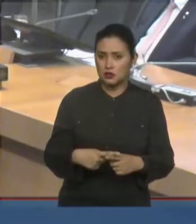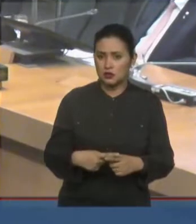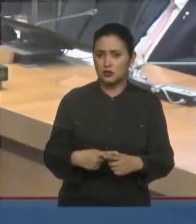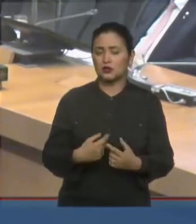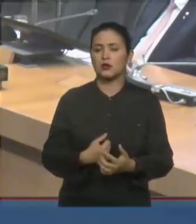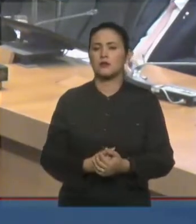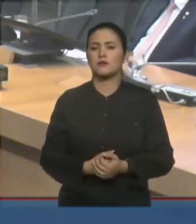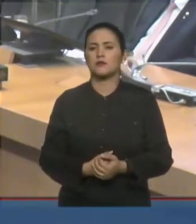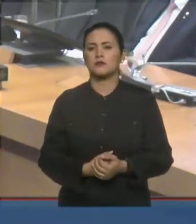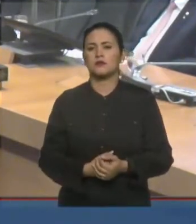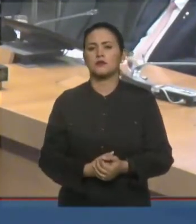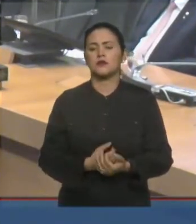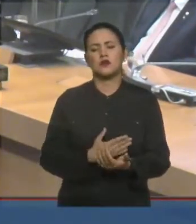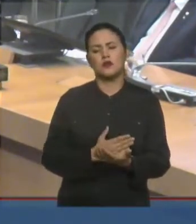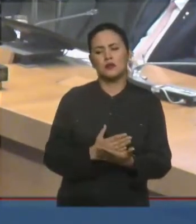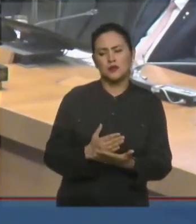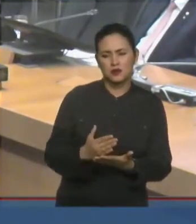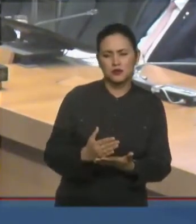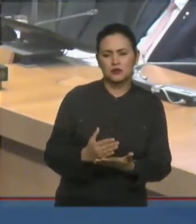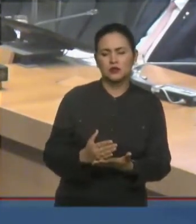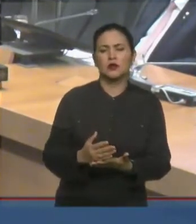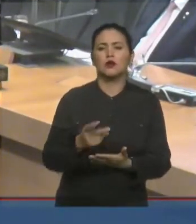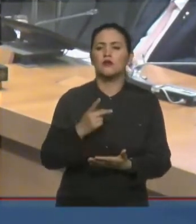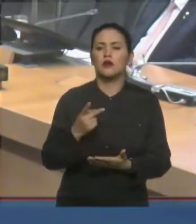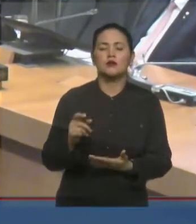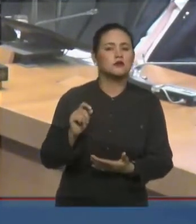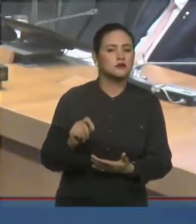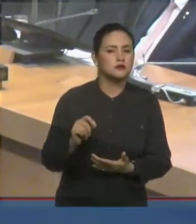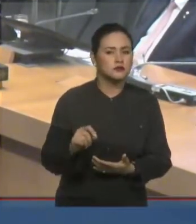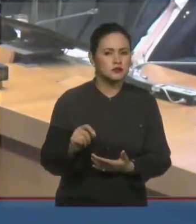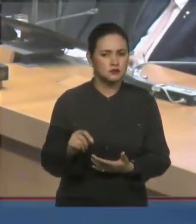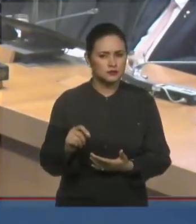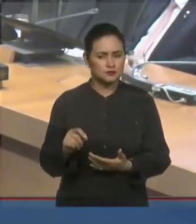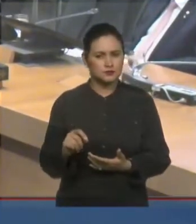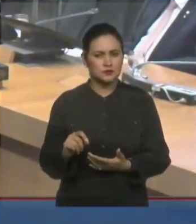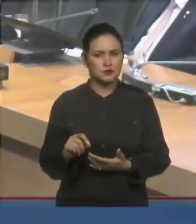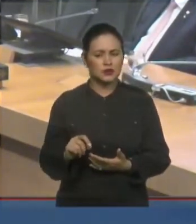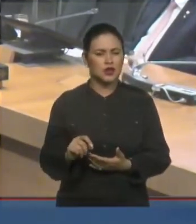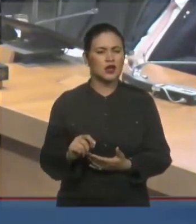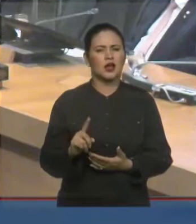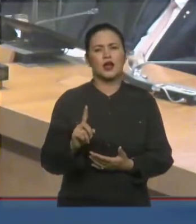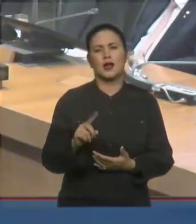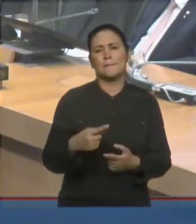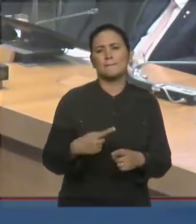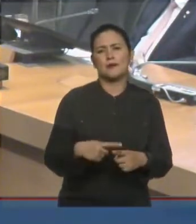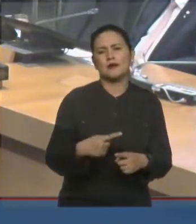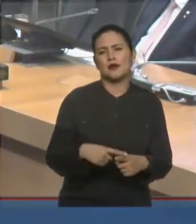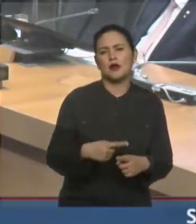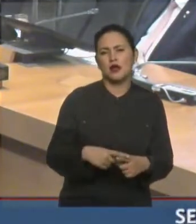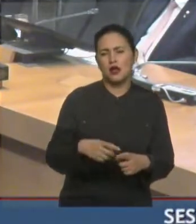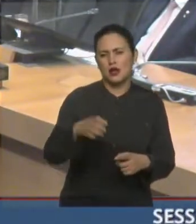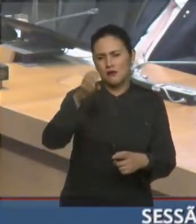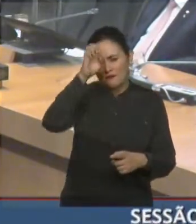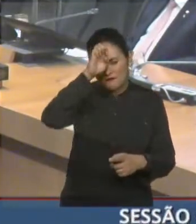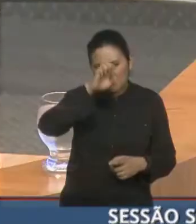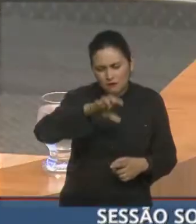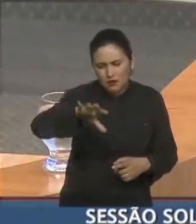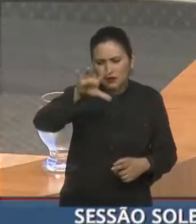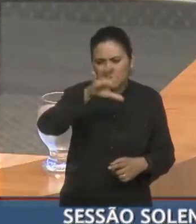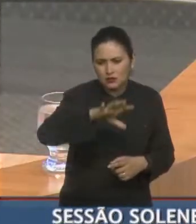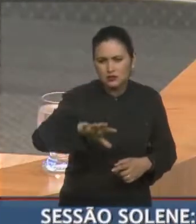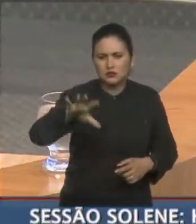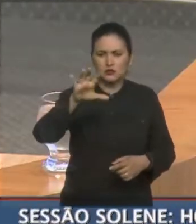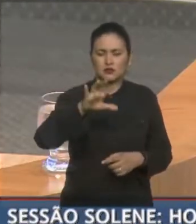e casos vinculados aos cultos de origem africana no nosso Estado. Que era de